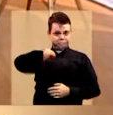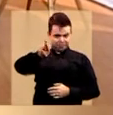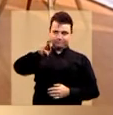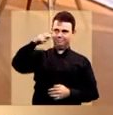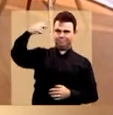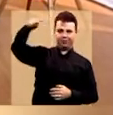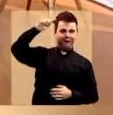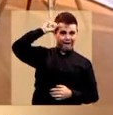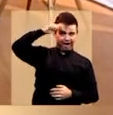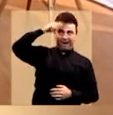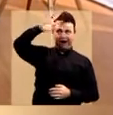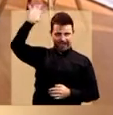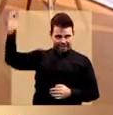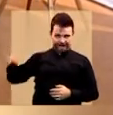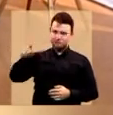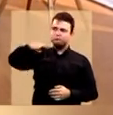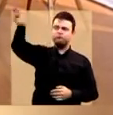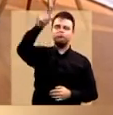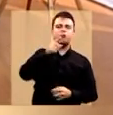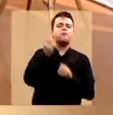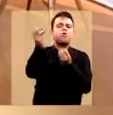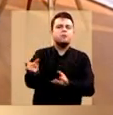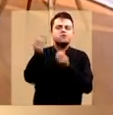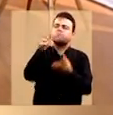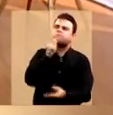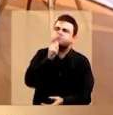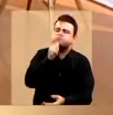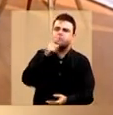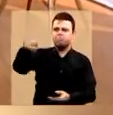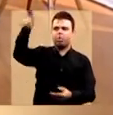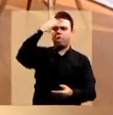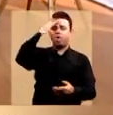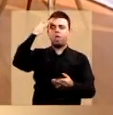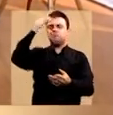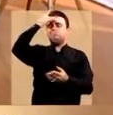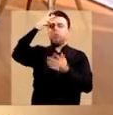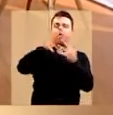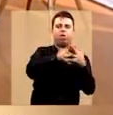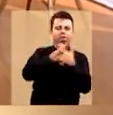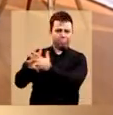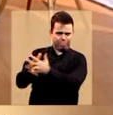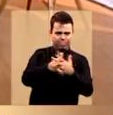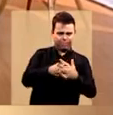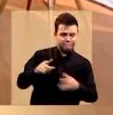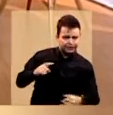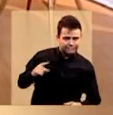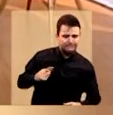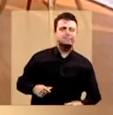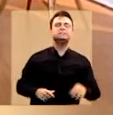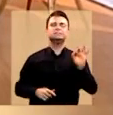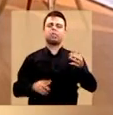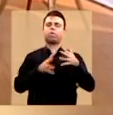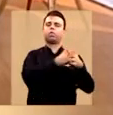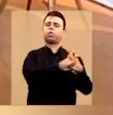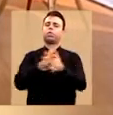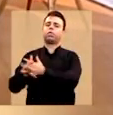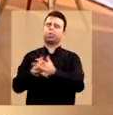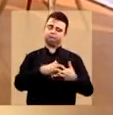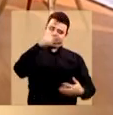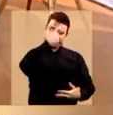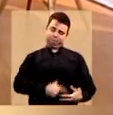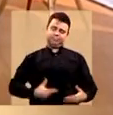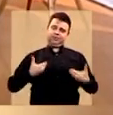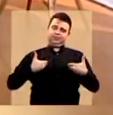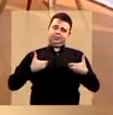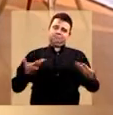africanas, a falta de informação ainda gera muito preconceito, muita distorção? Gera. Eu acabo sendo